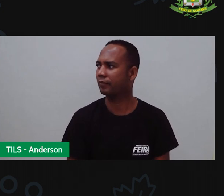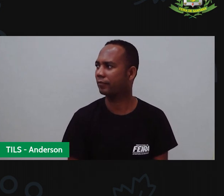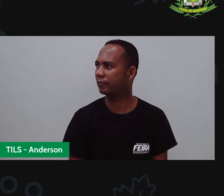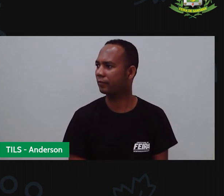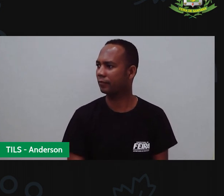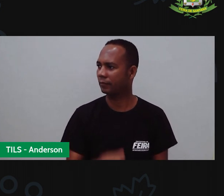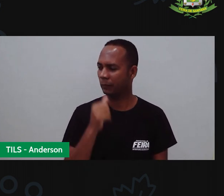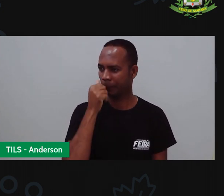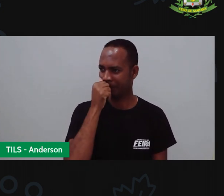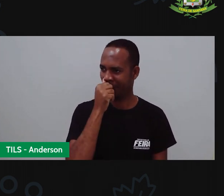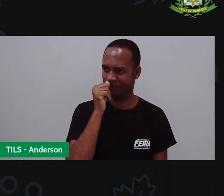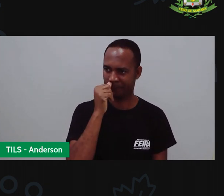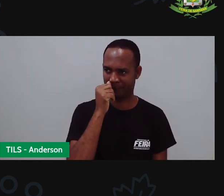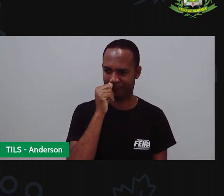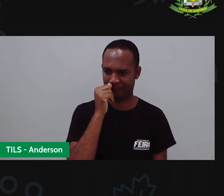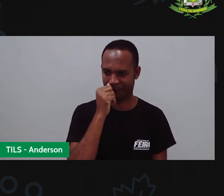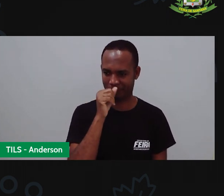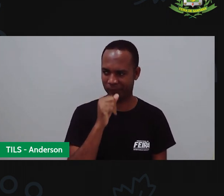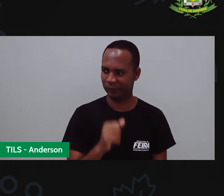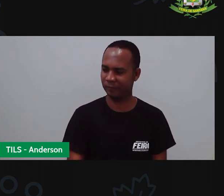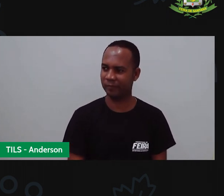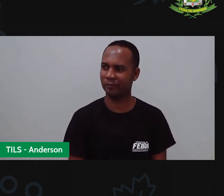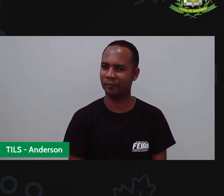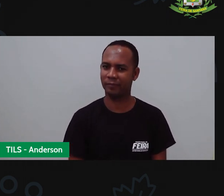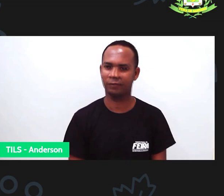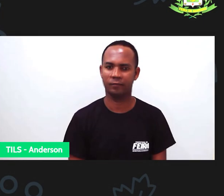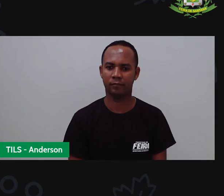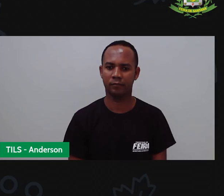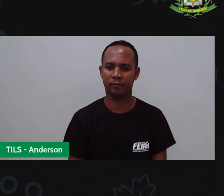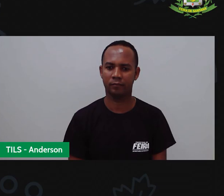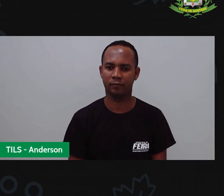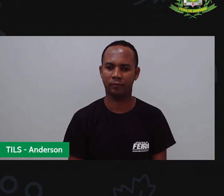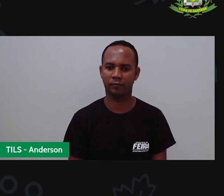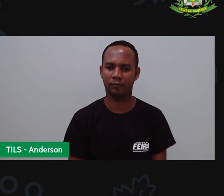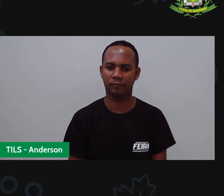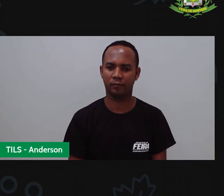boa. Vamos agora para a próxima.